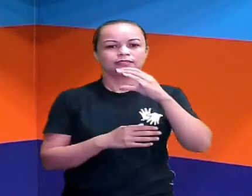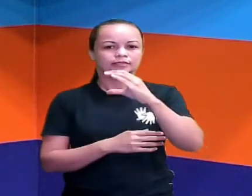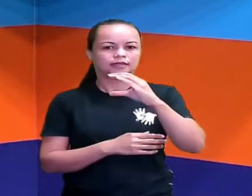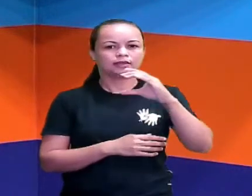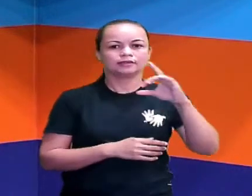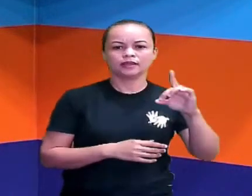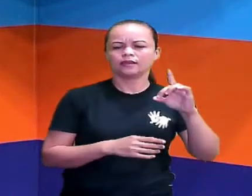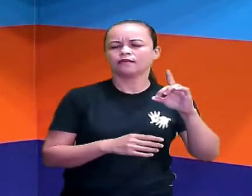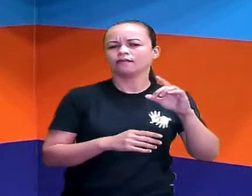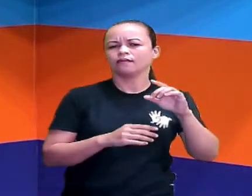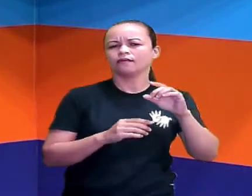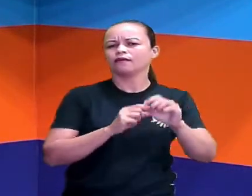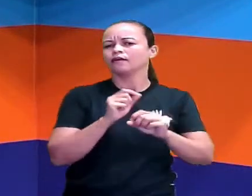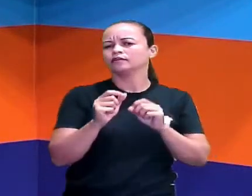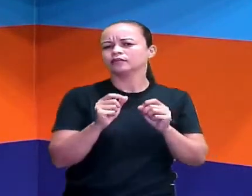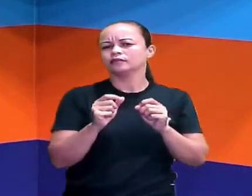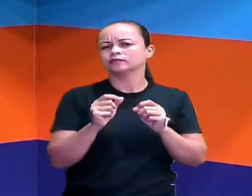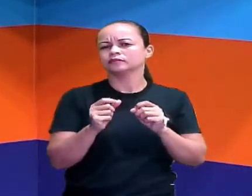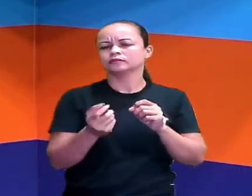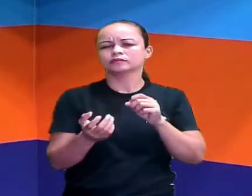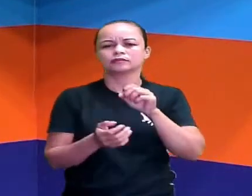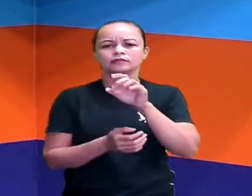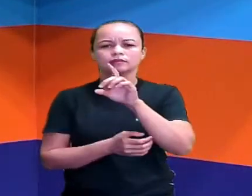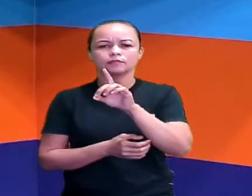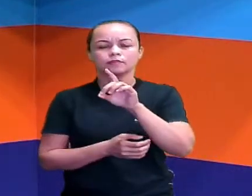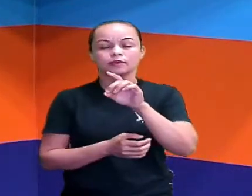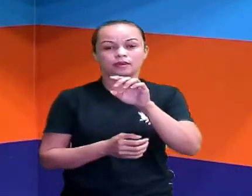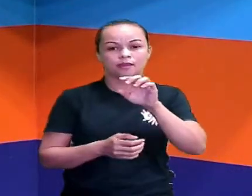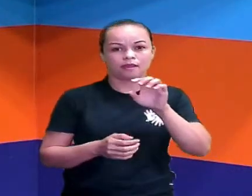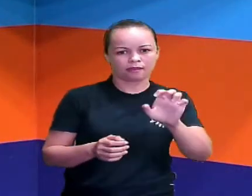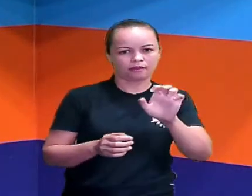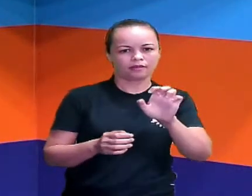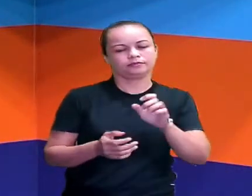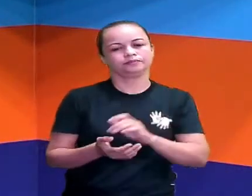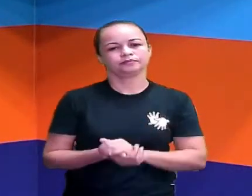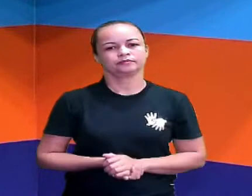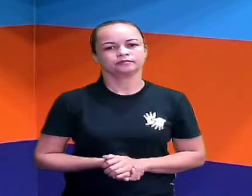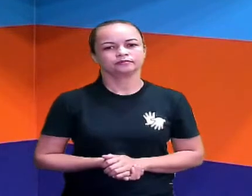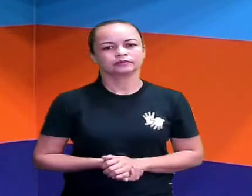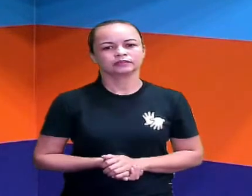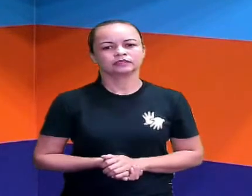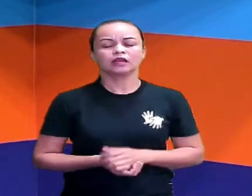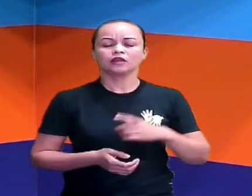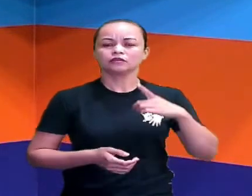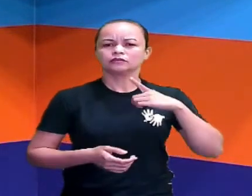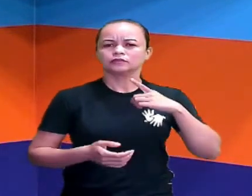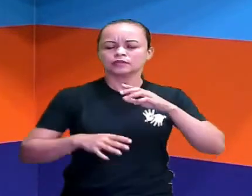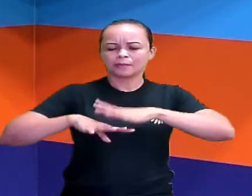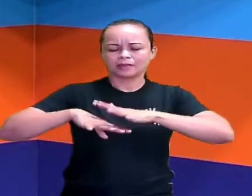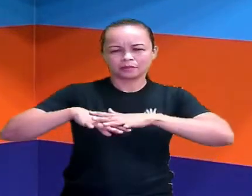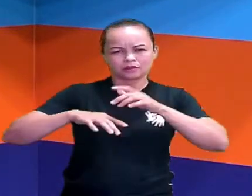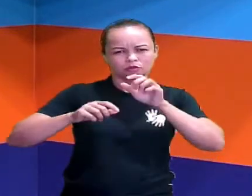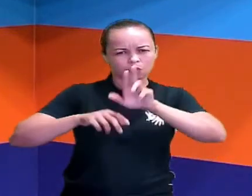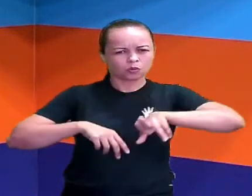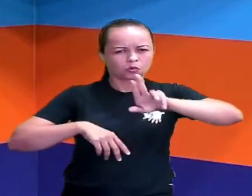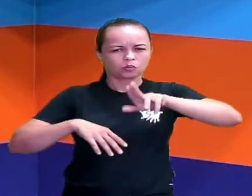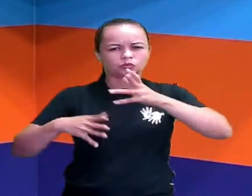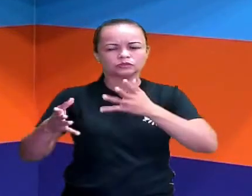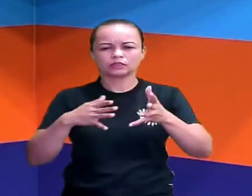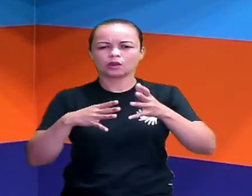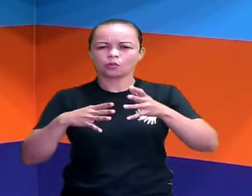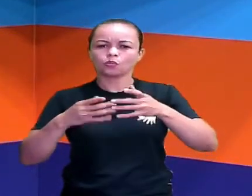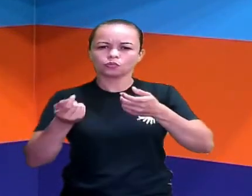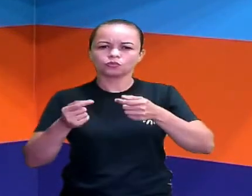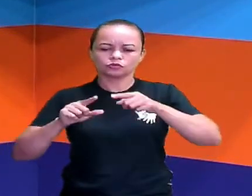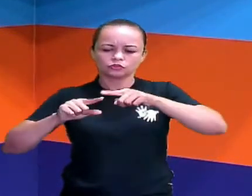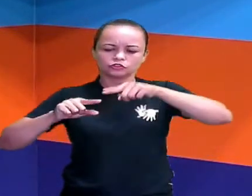FE. Na matemática, nós costumamos usar uns tracinhos para identificar que um é igual ao